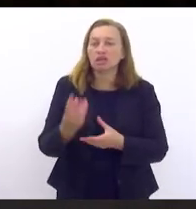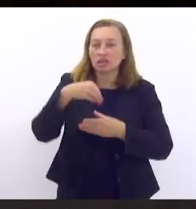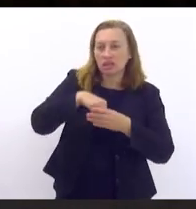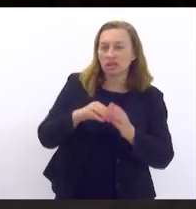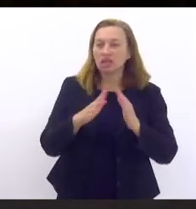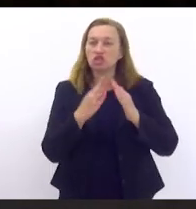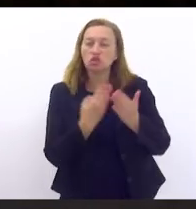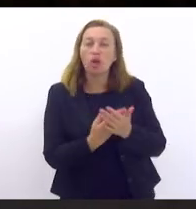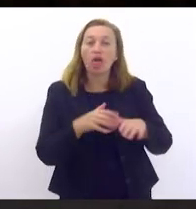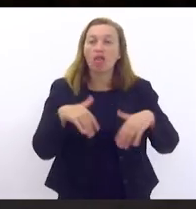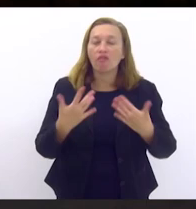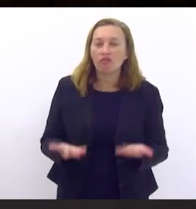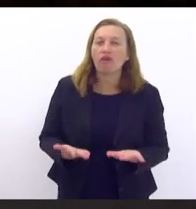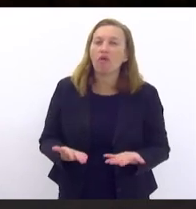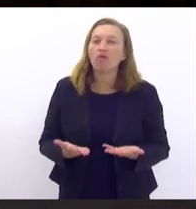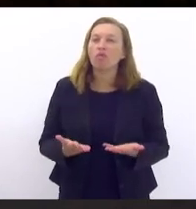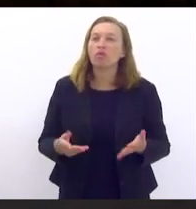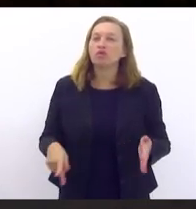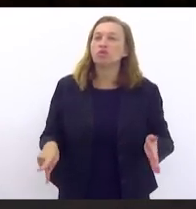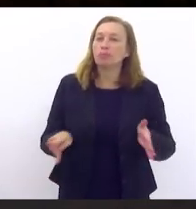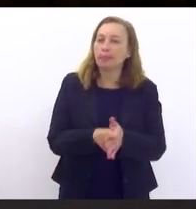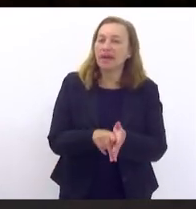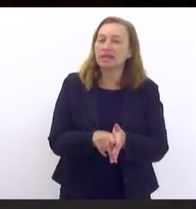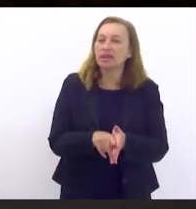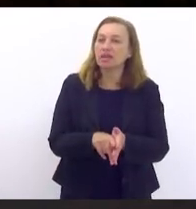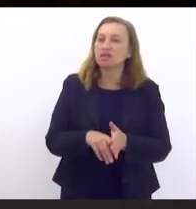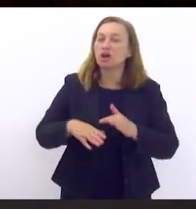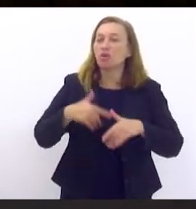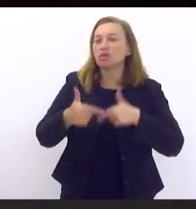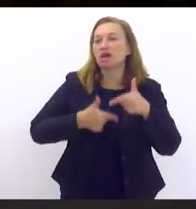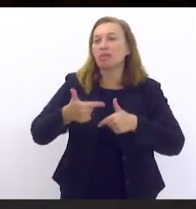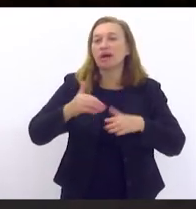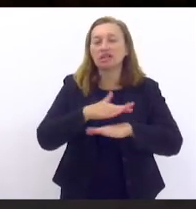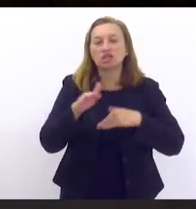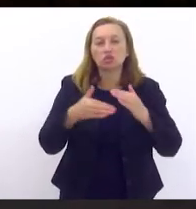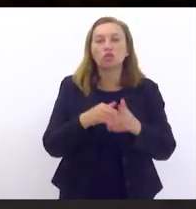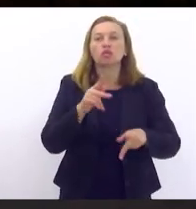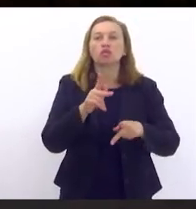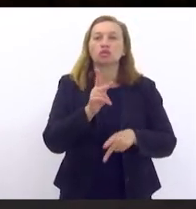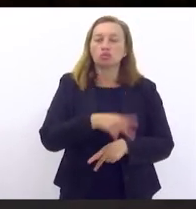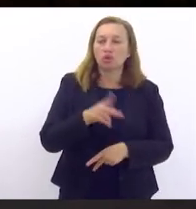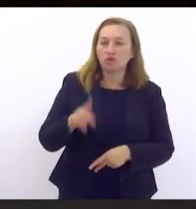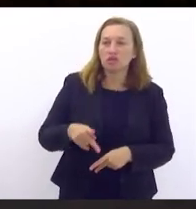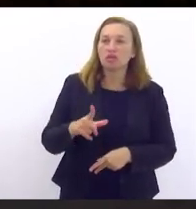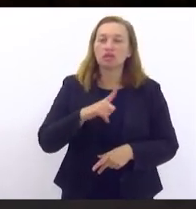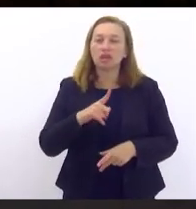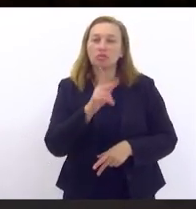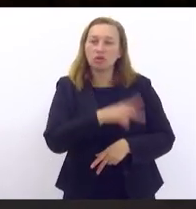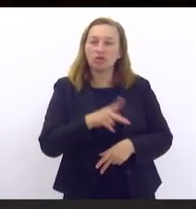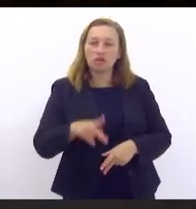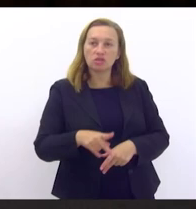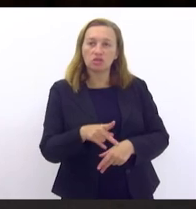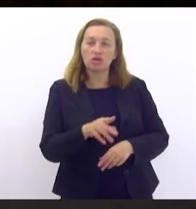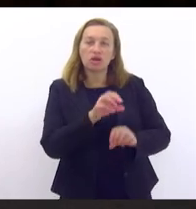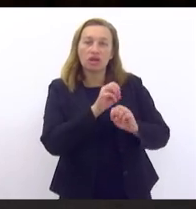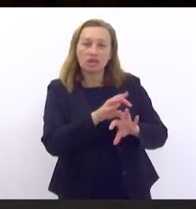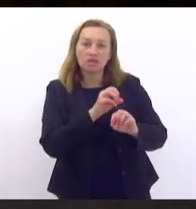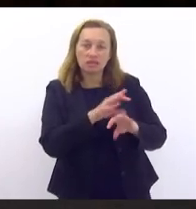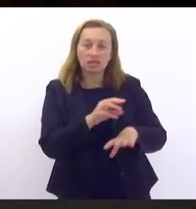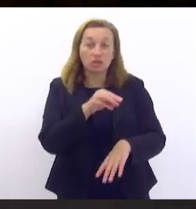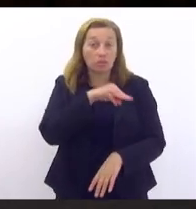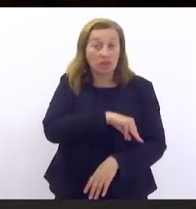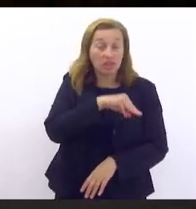então isso faz parte de do trabalho de todos os professores tem professor dando aula de matemática na torre Verde